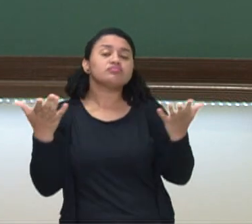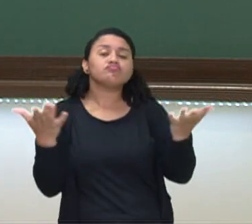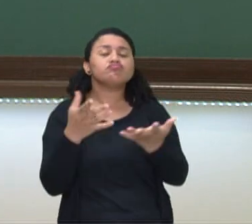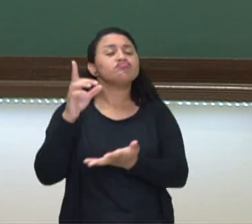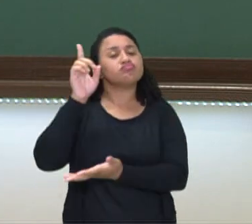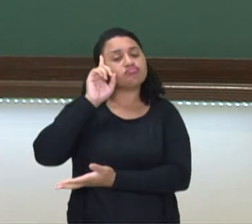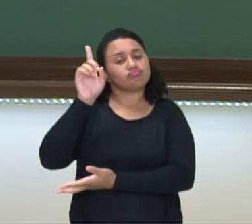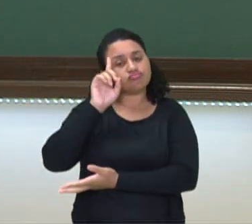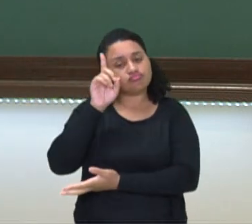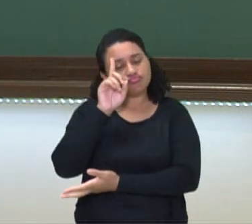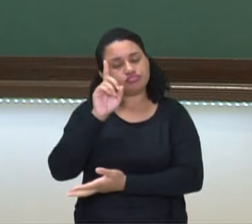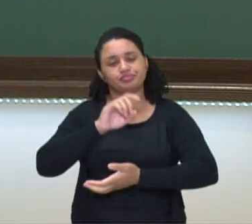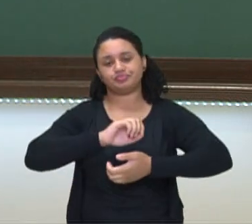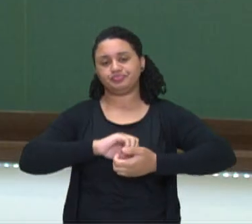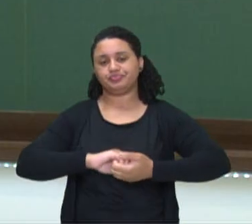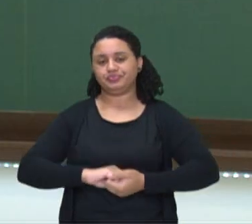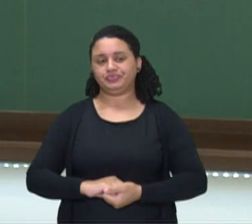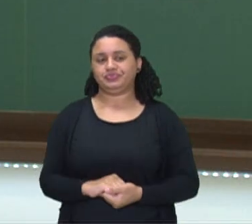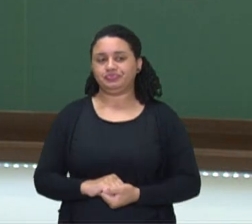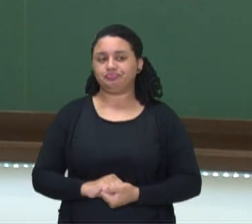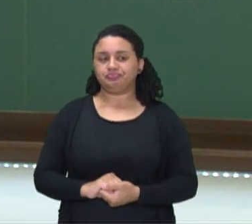cotidiano.